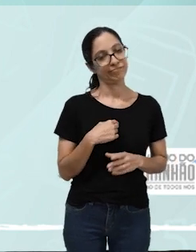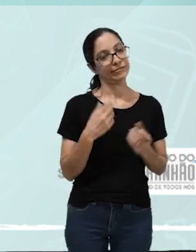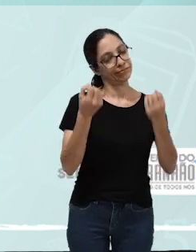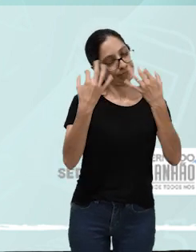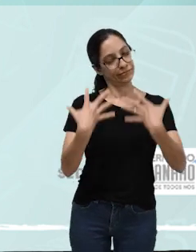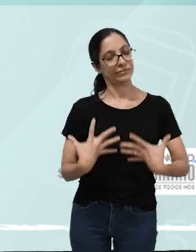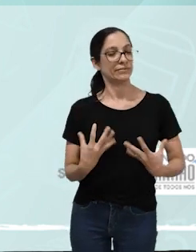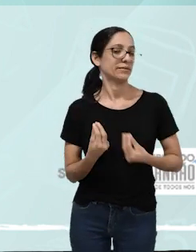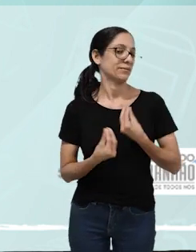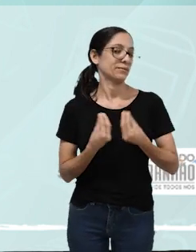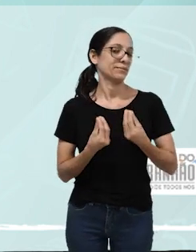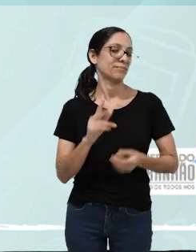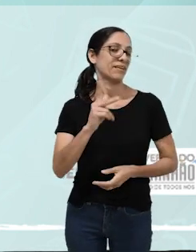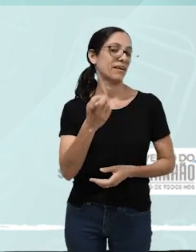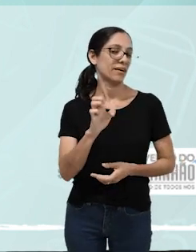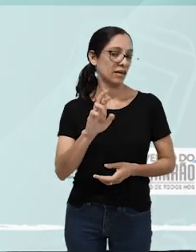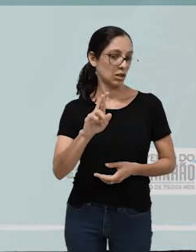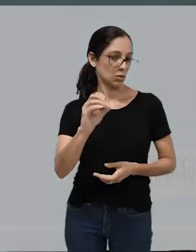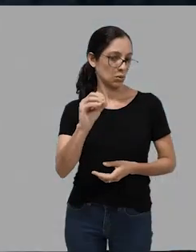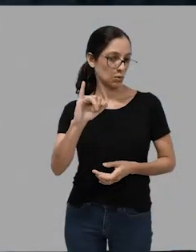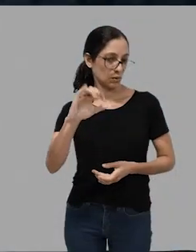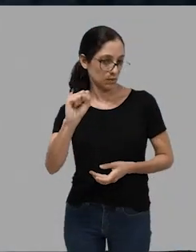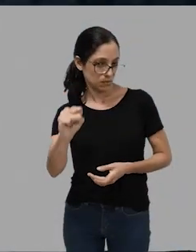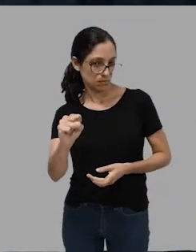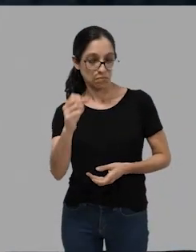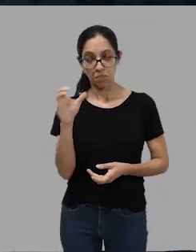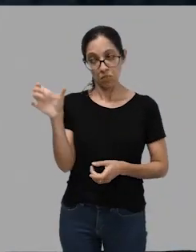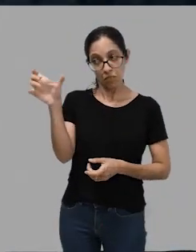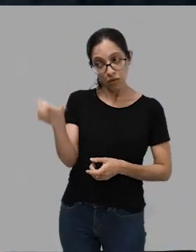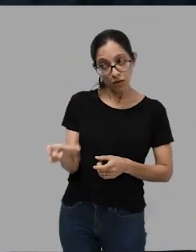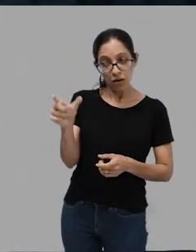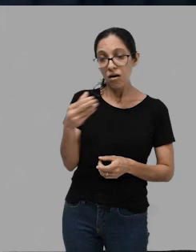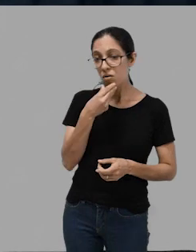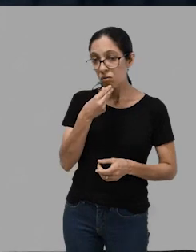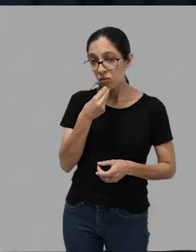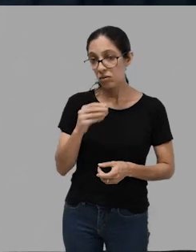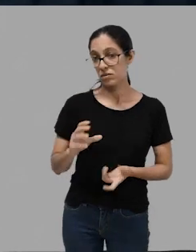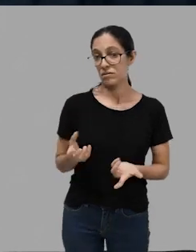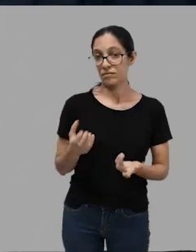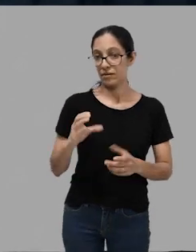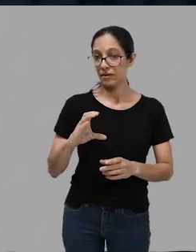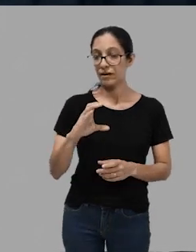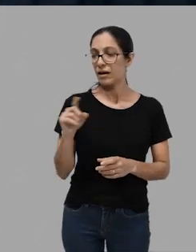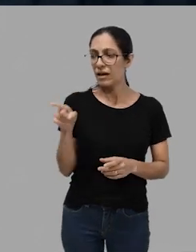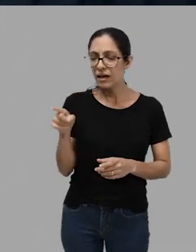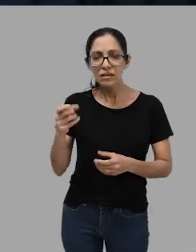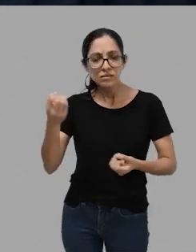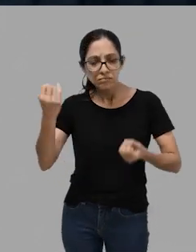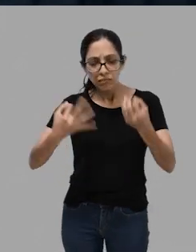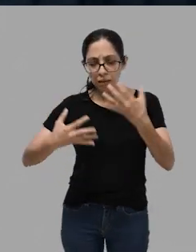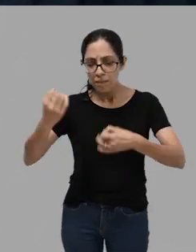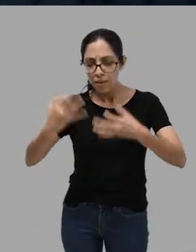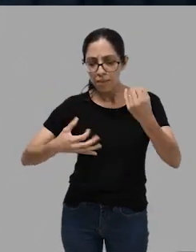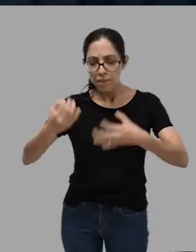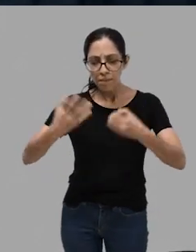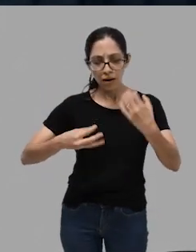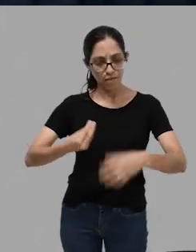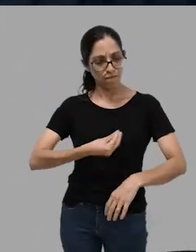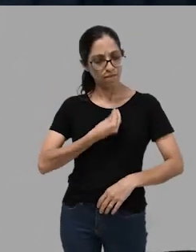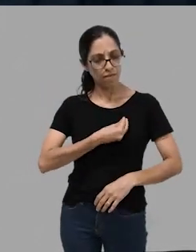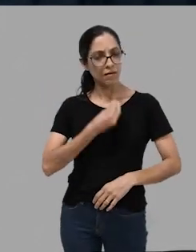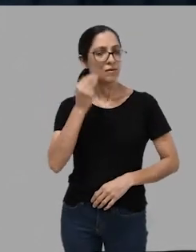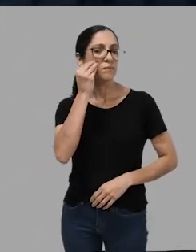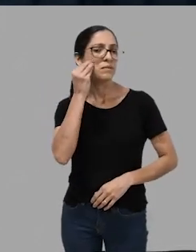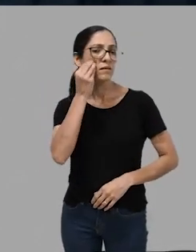quem são os heróis obviamente Os Cavaleiros eles contavam histórias sobre si mesmos mesmo